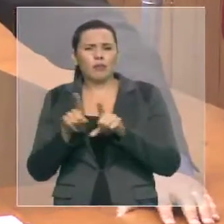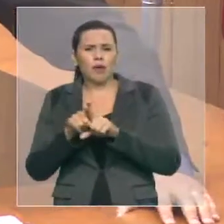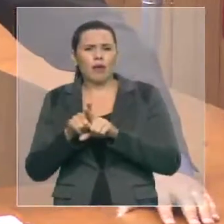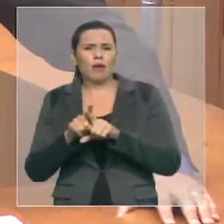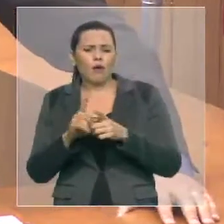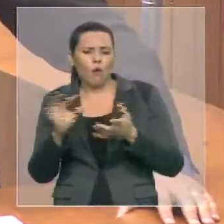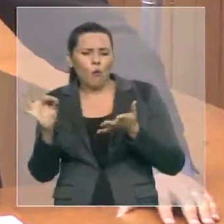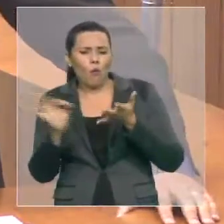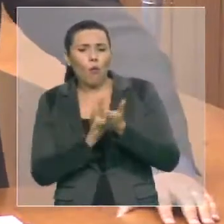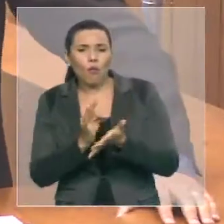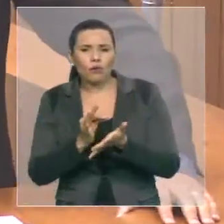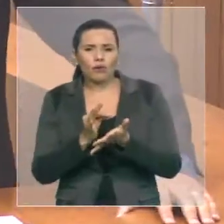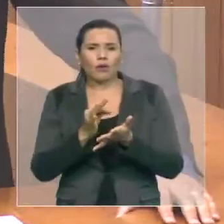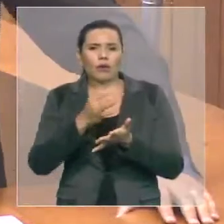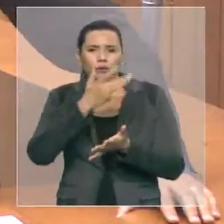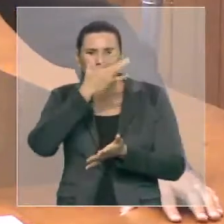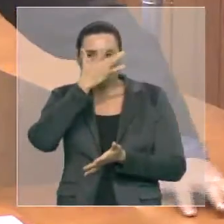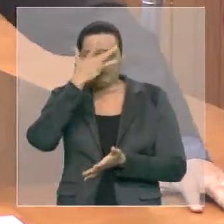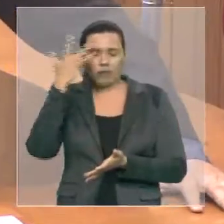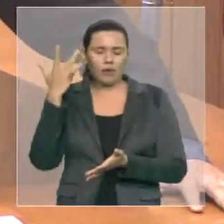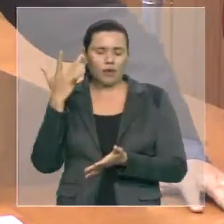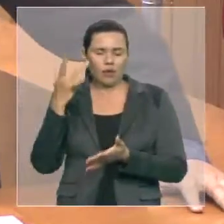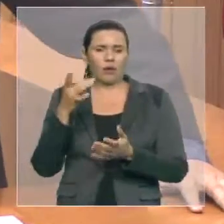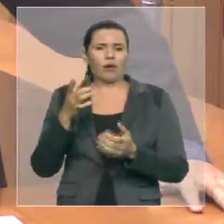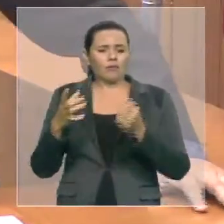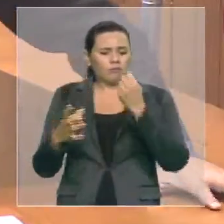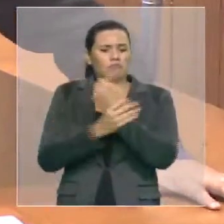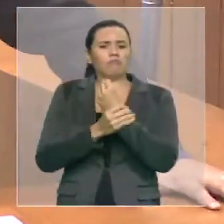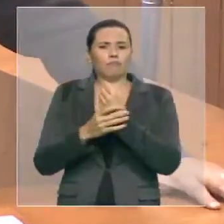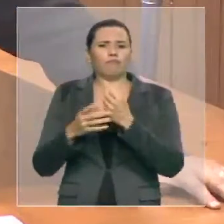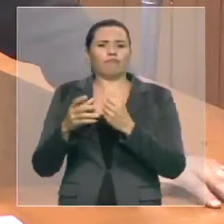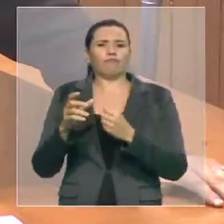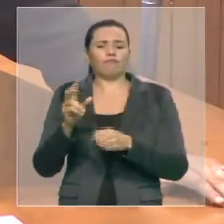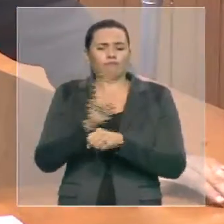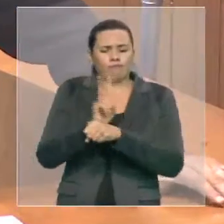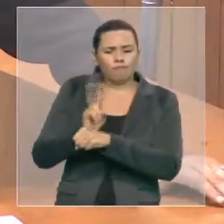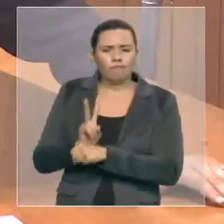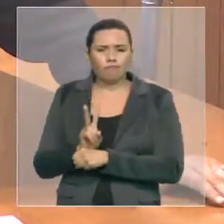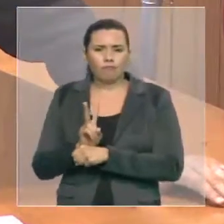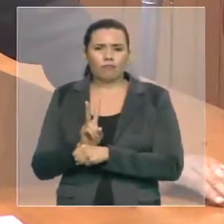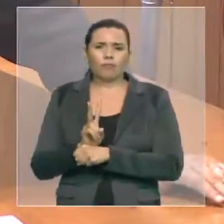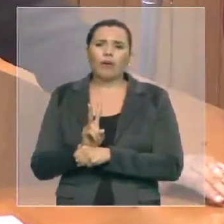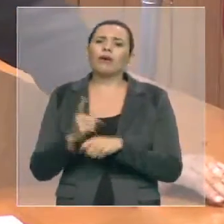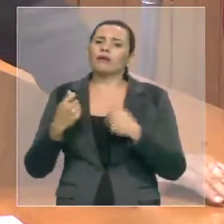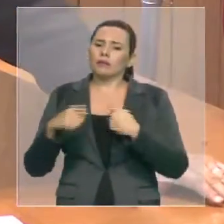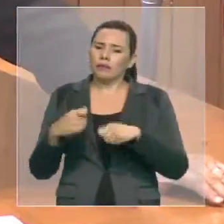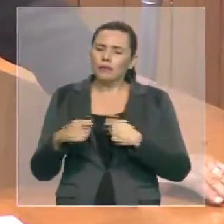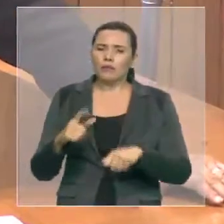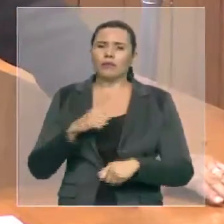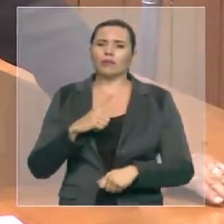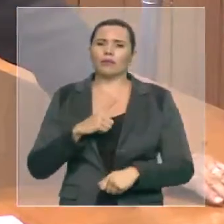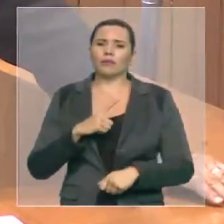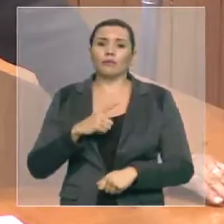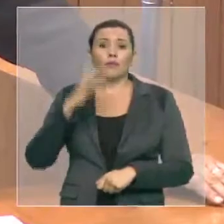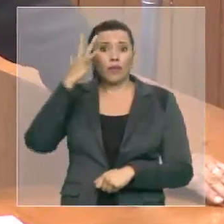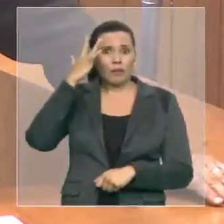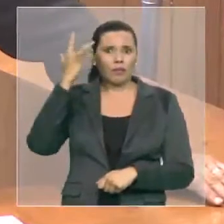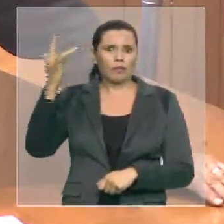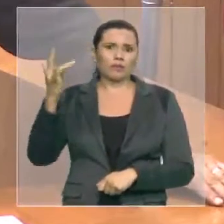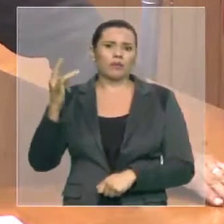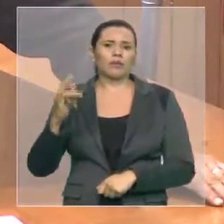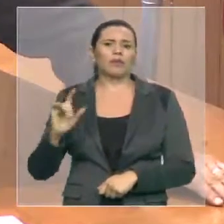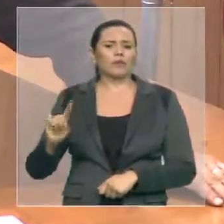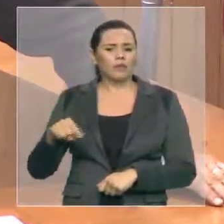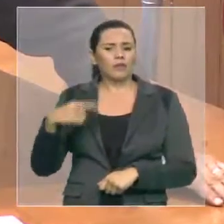E aí, nesse sentido, amanhã, às 8h30 da manhã, dando sequência a essas audiências com o Sindicato dos Bancários